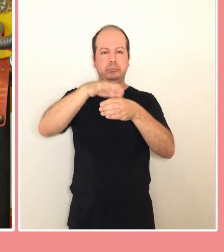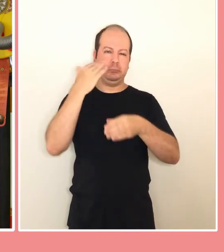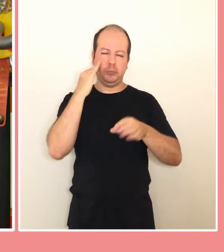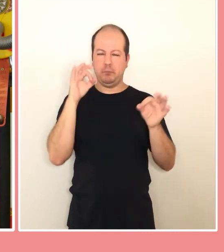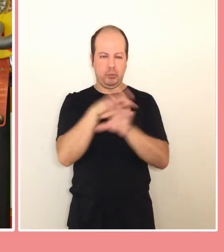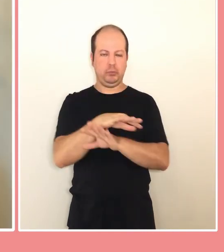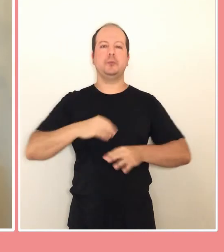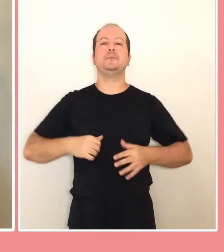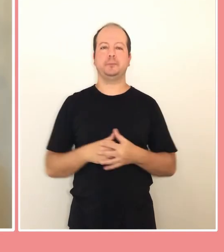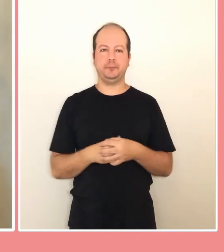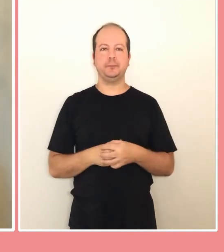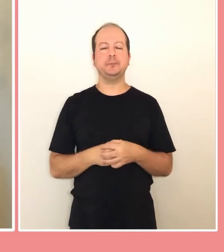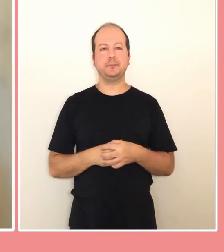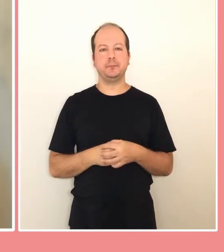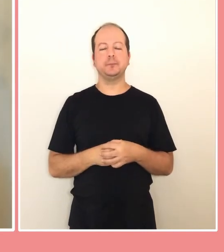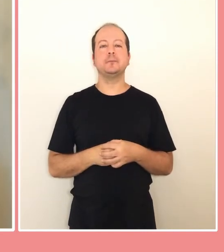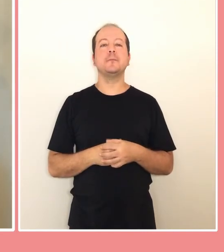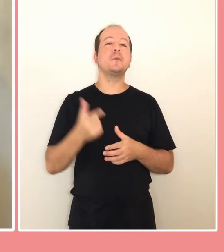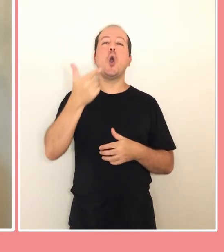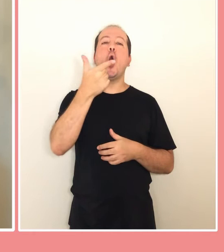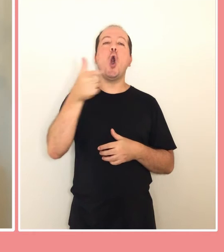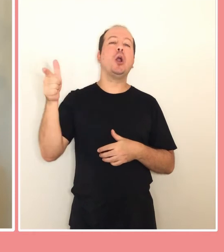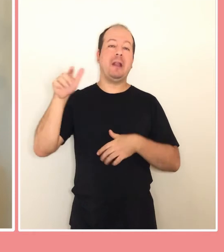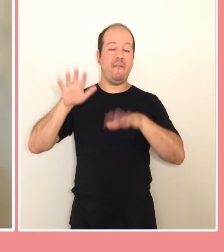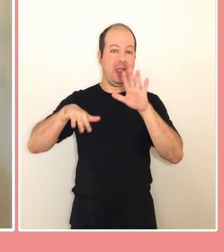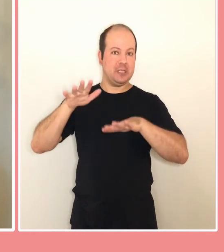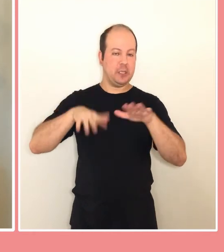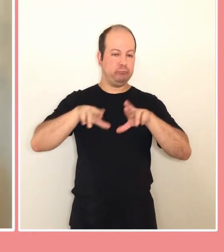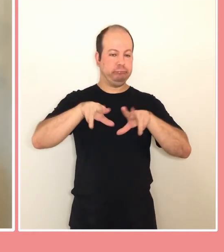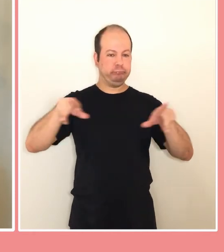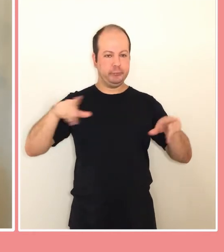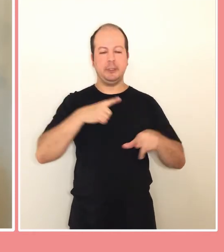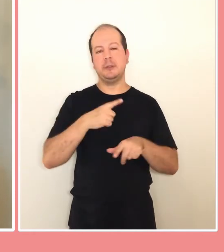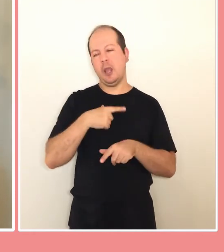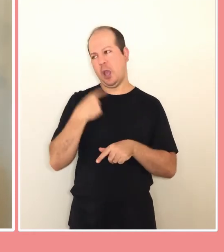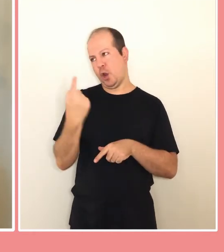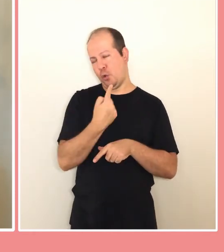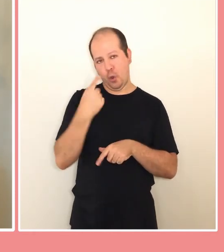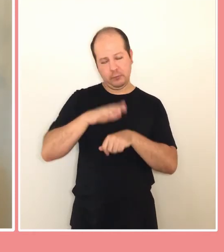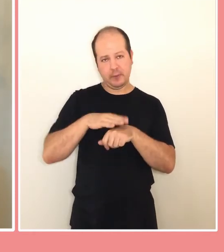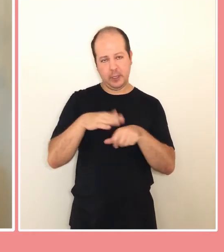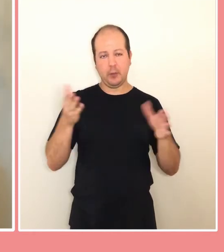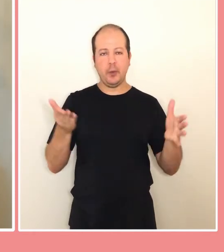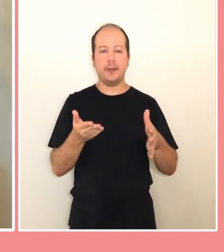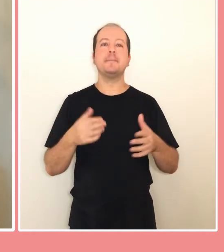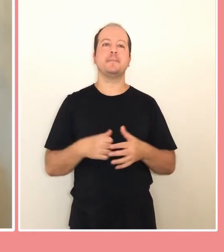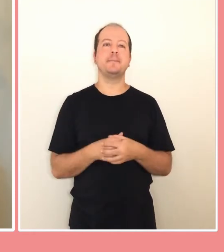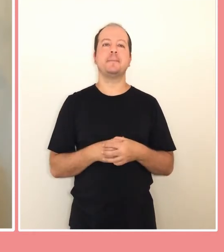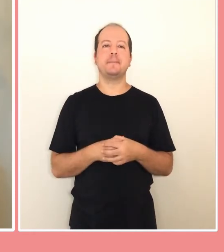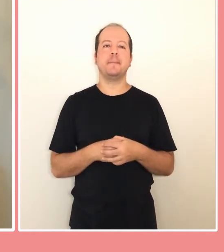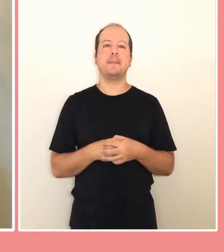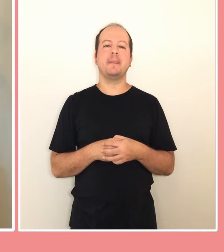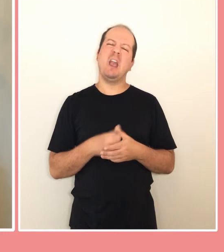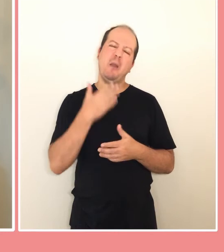funcionar. Então, outra variação desse mesmo dispositivo que estamos construindo, que também é,